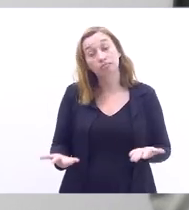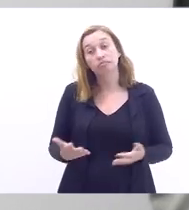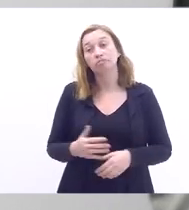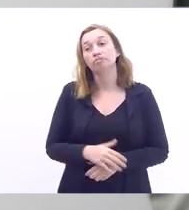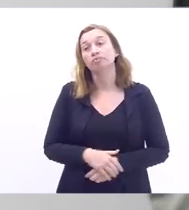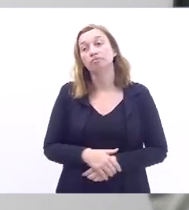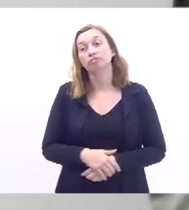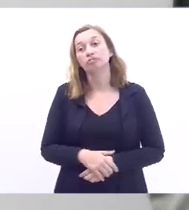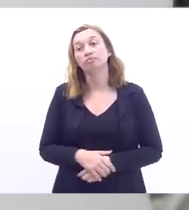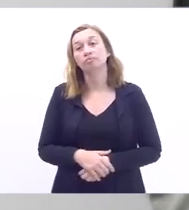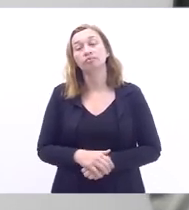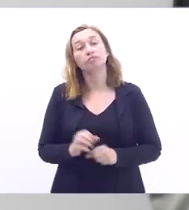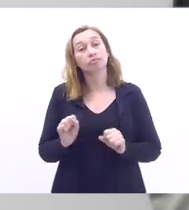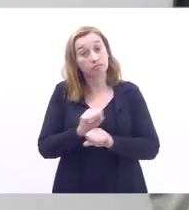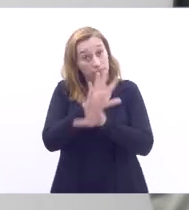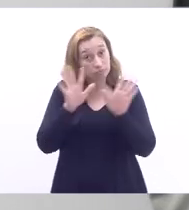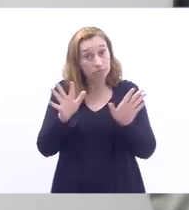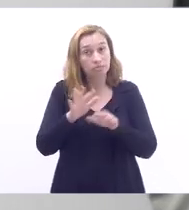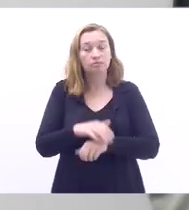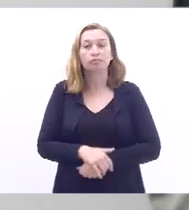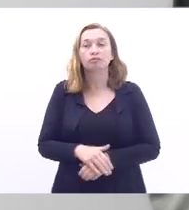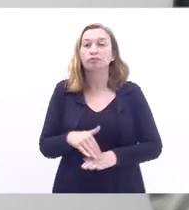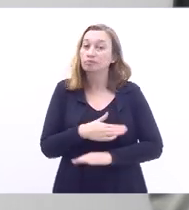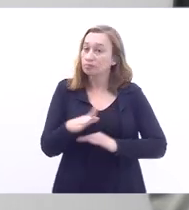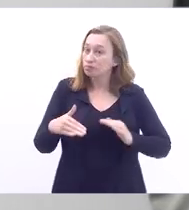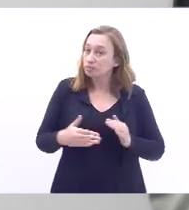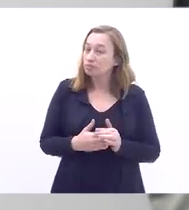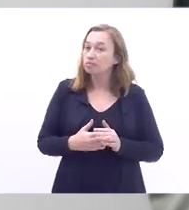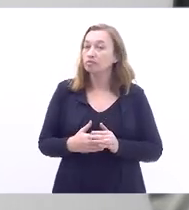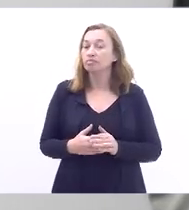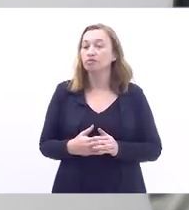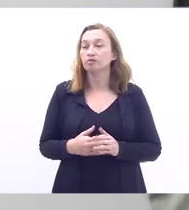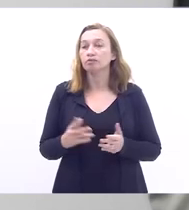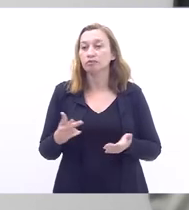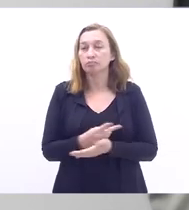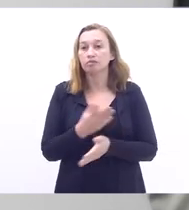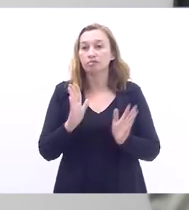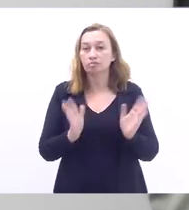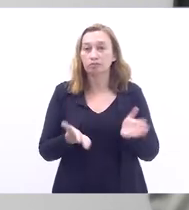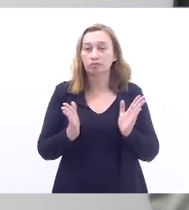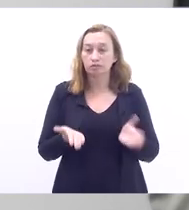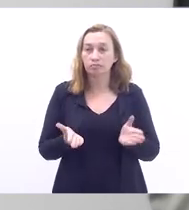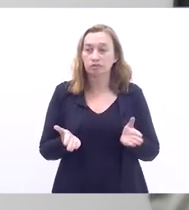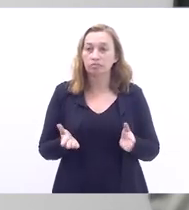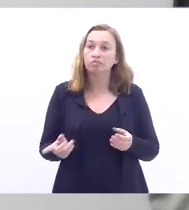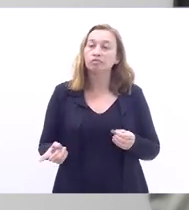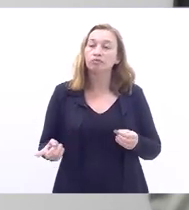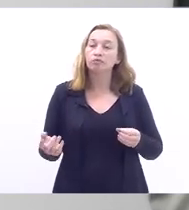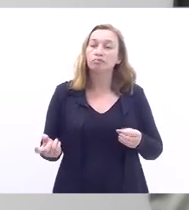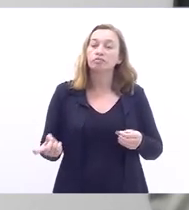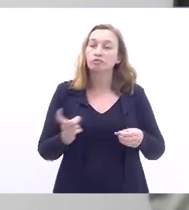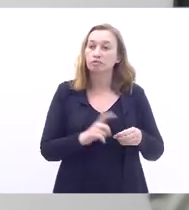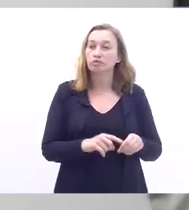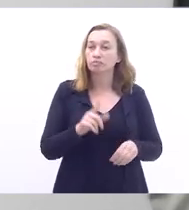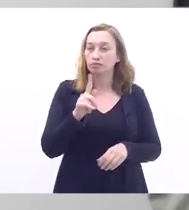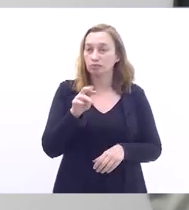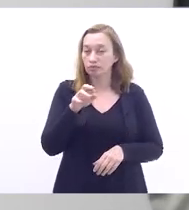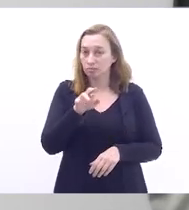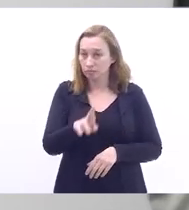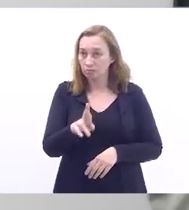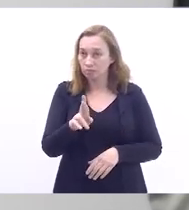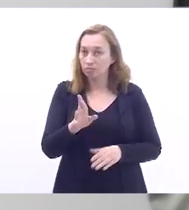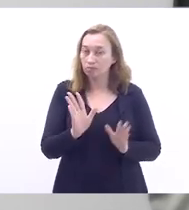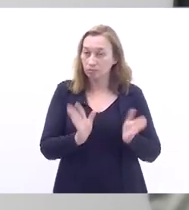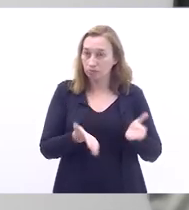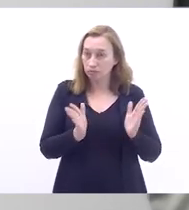assim deixarmos bem claro todo o funcionamento hoje deve estar voltando a funcionar o gerador hoje